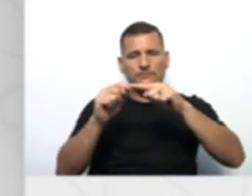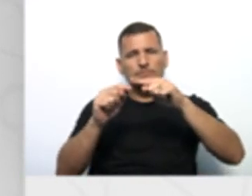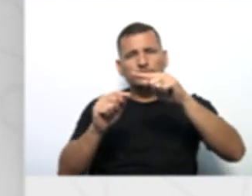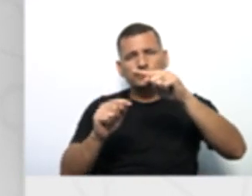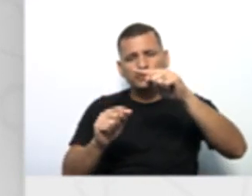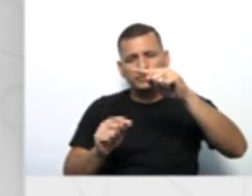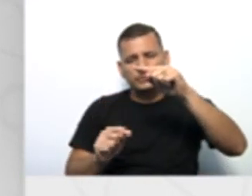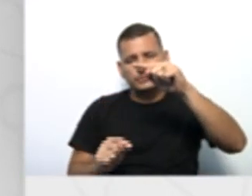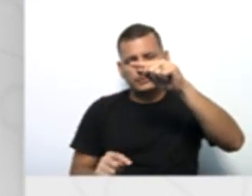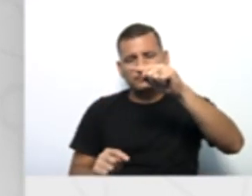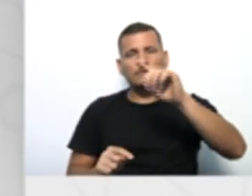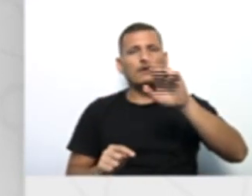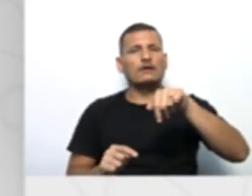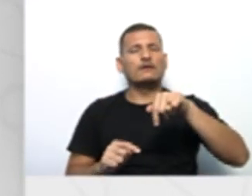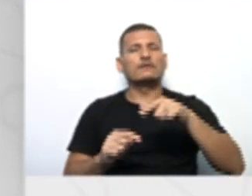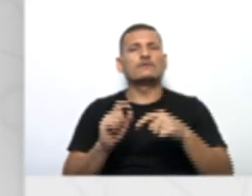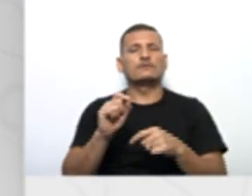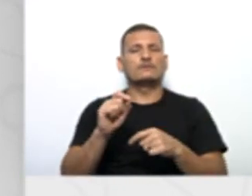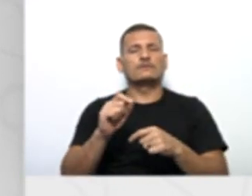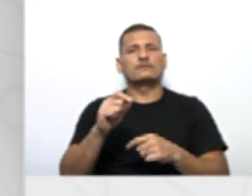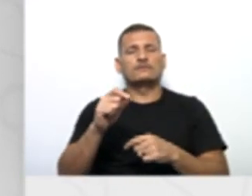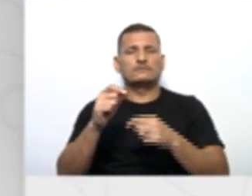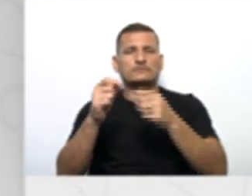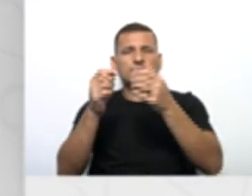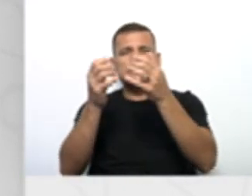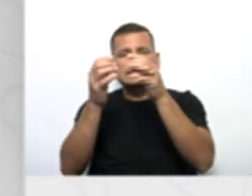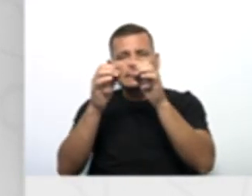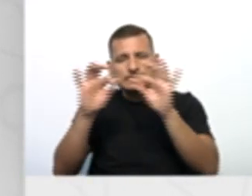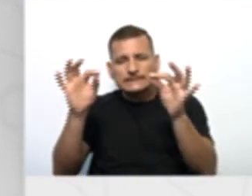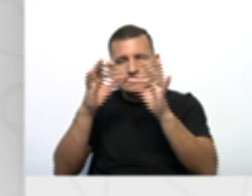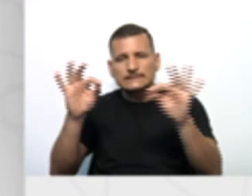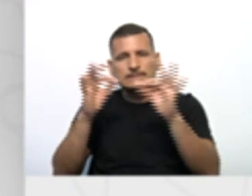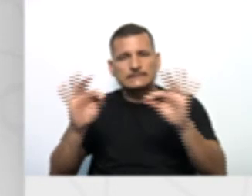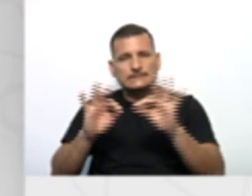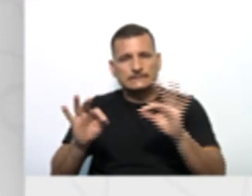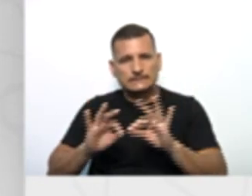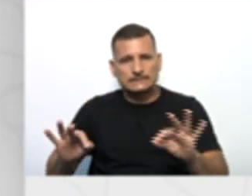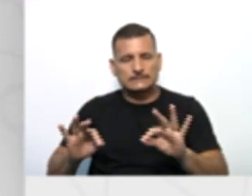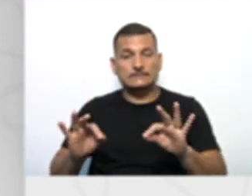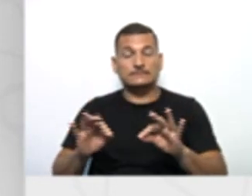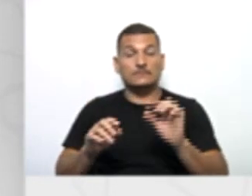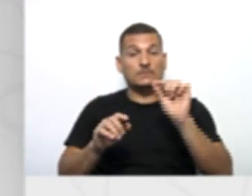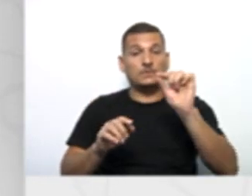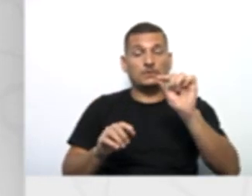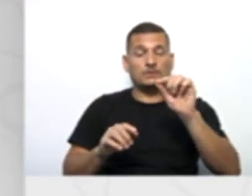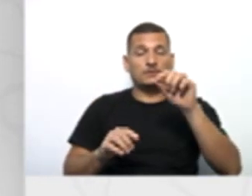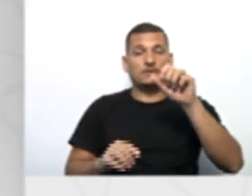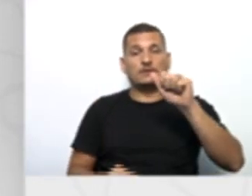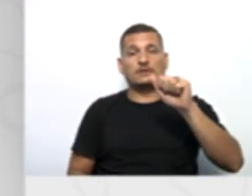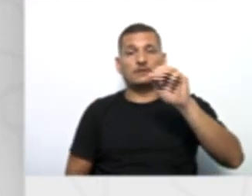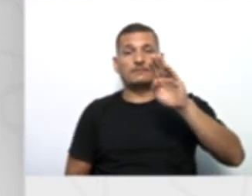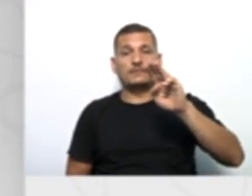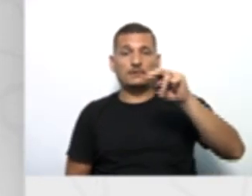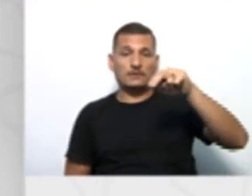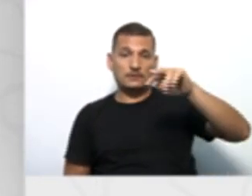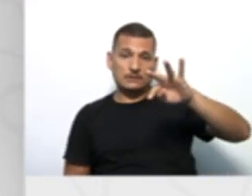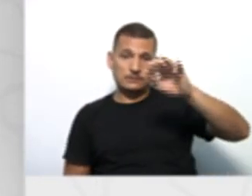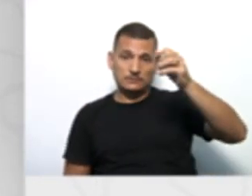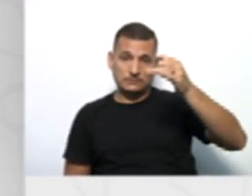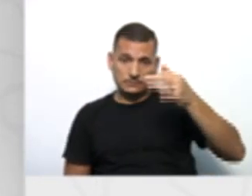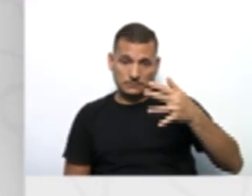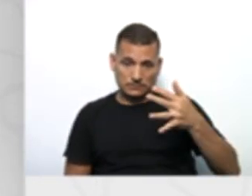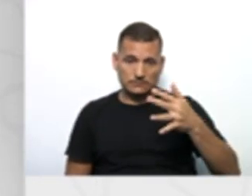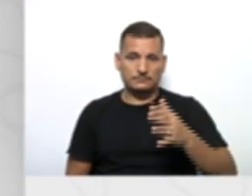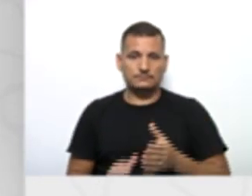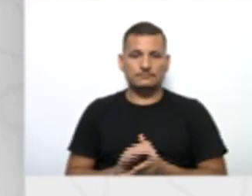citações diretas com mais de 3 linhas. O que que a ABNT diz? Que eu tiro do corpo do texto, eu